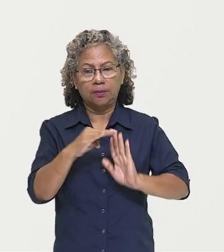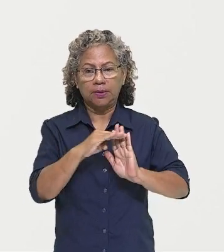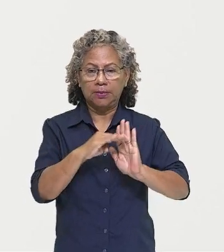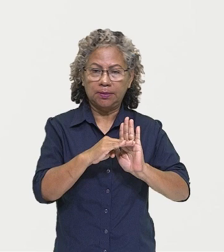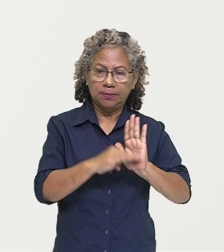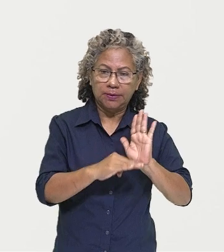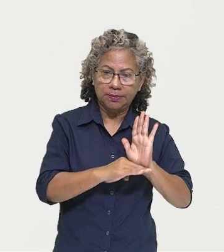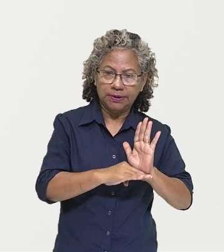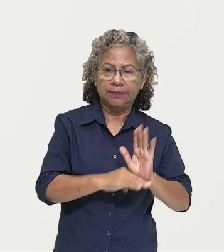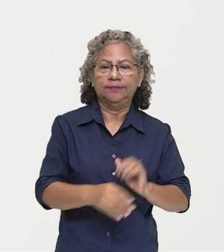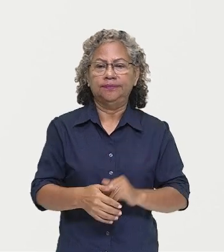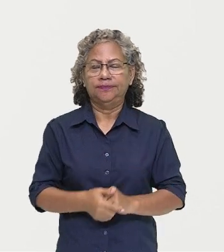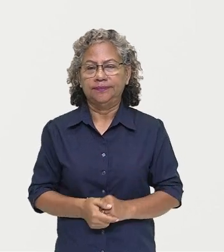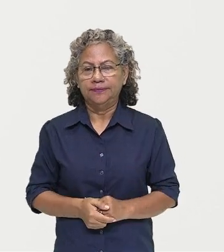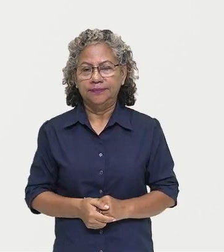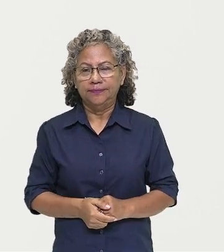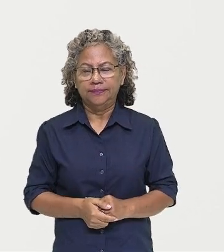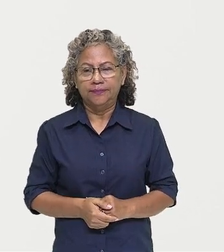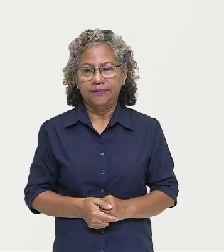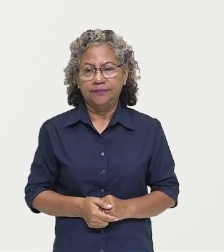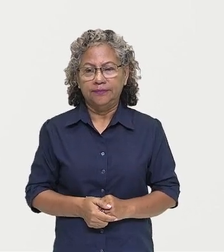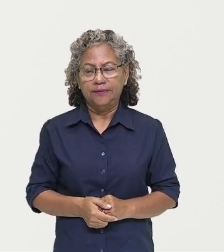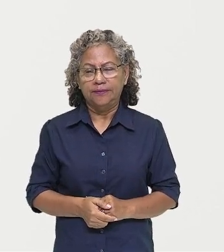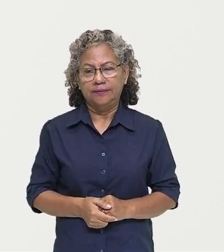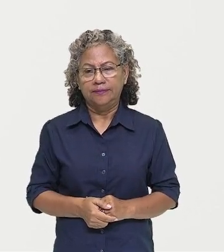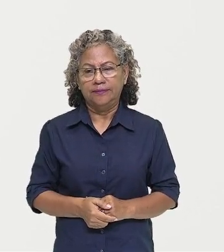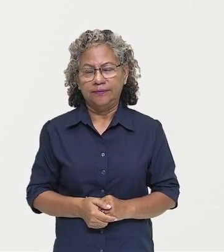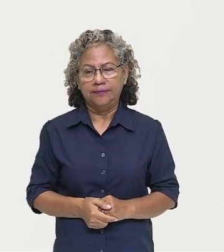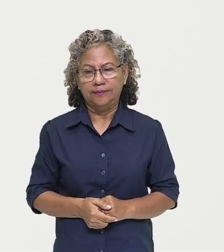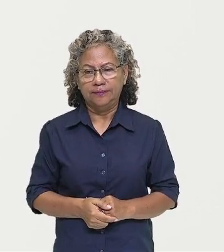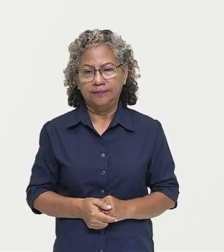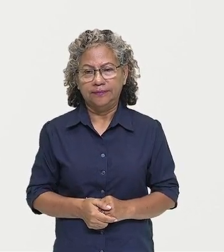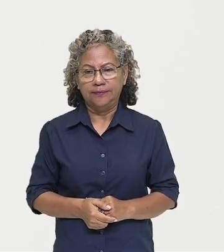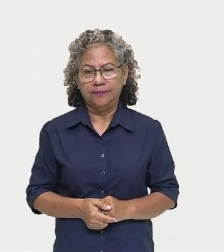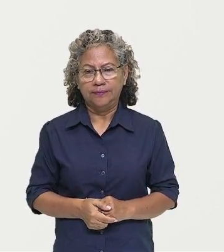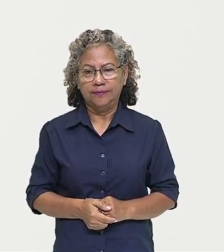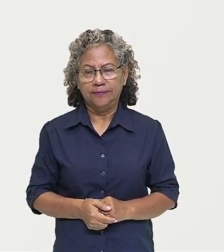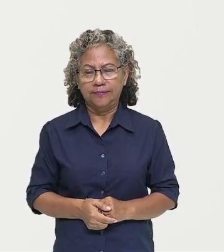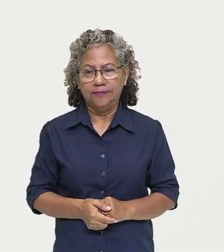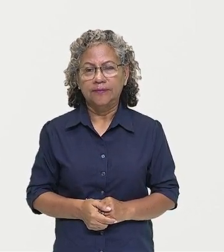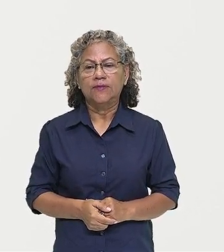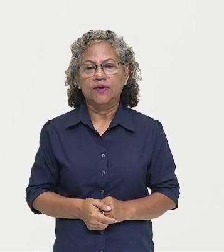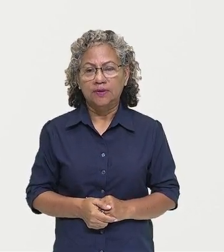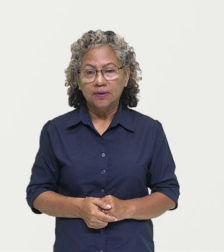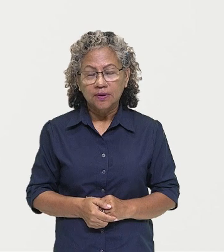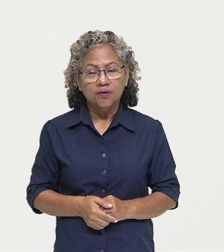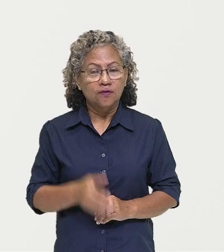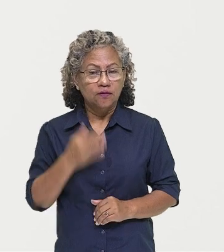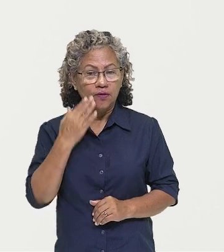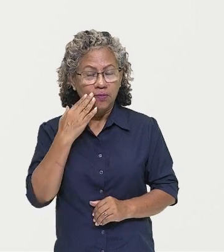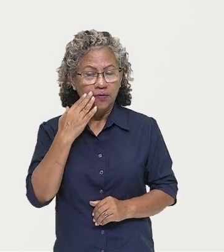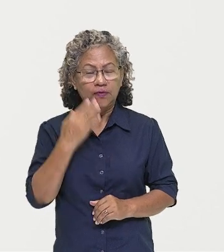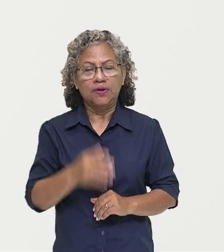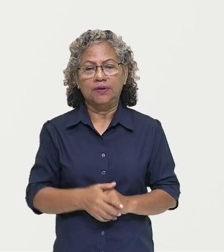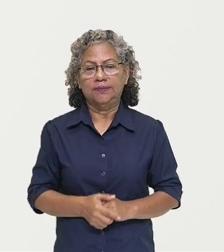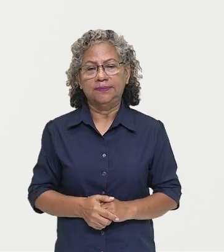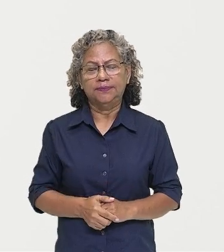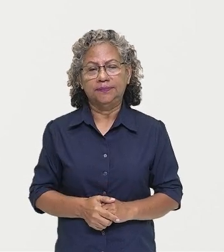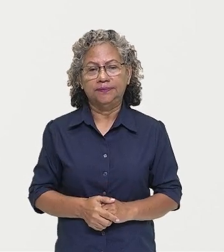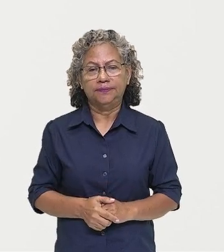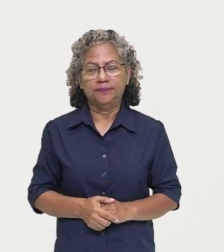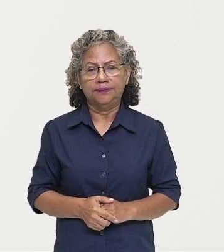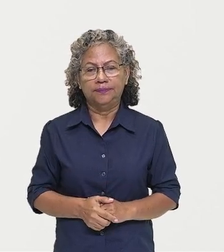aqui que agora nós vamos usar, ou seja, vamos colocar os dados. Temos aqui, ó,